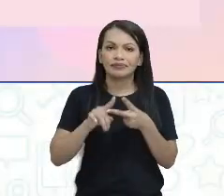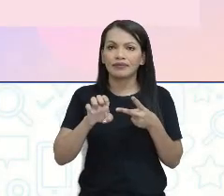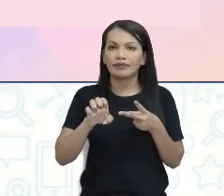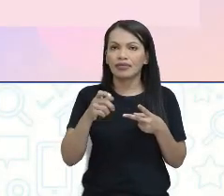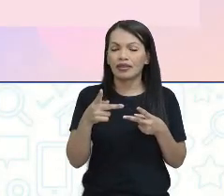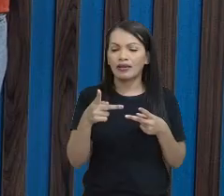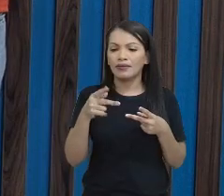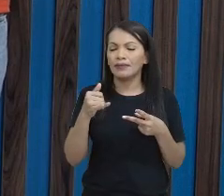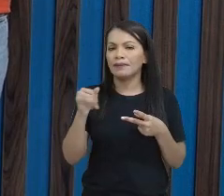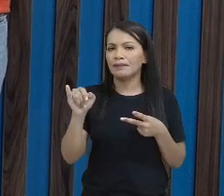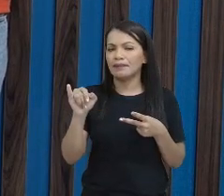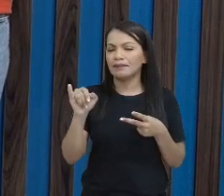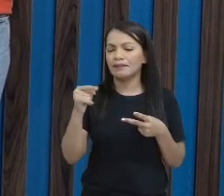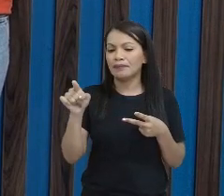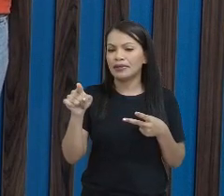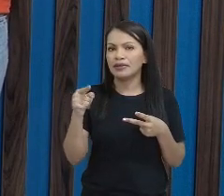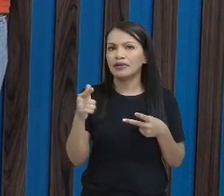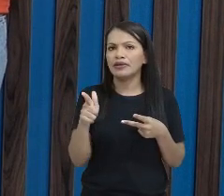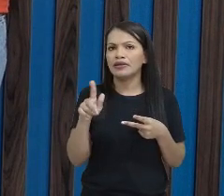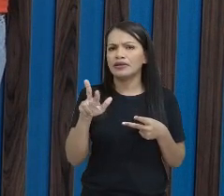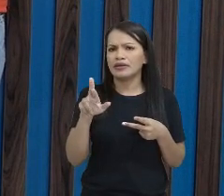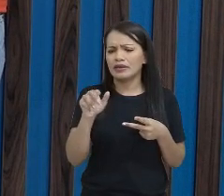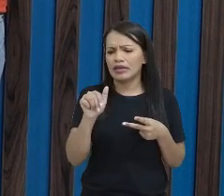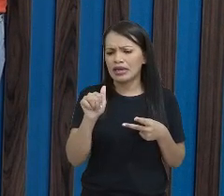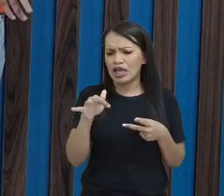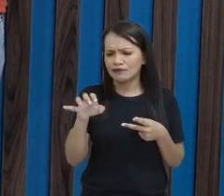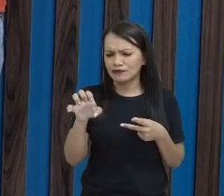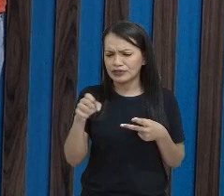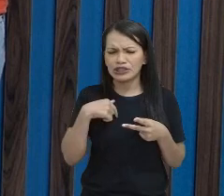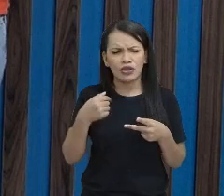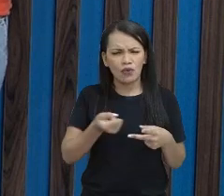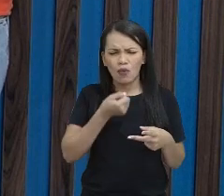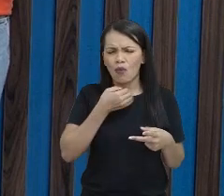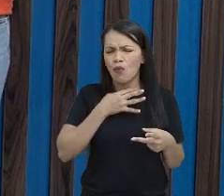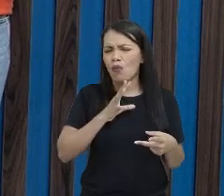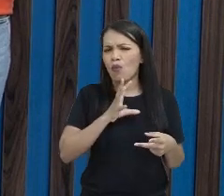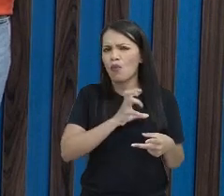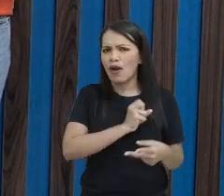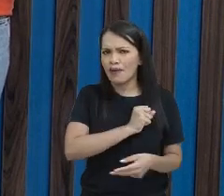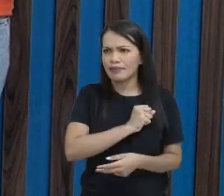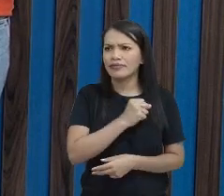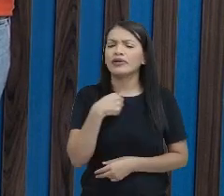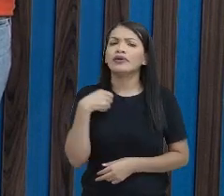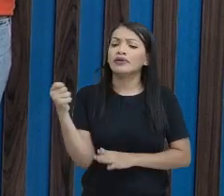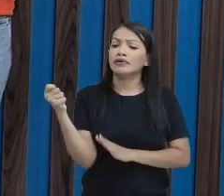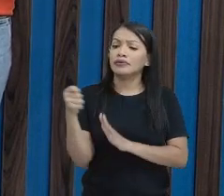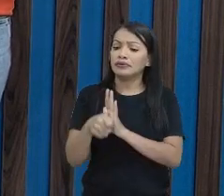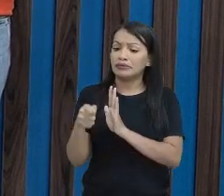eu gosto muito de epígrafes. Nossa. Quando eu escrevi a minha